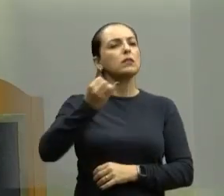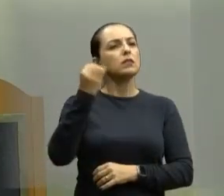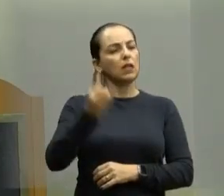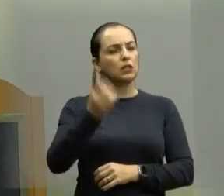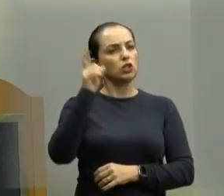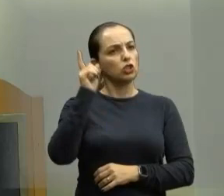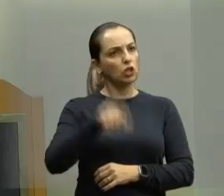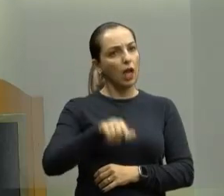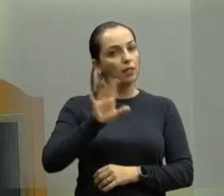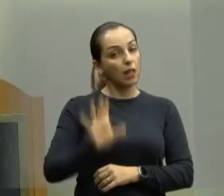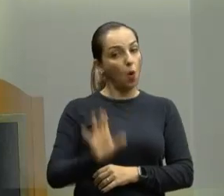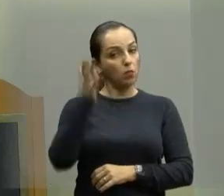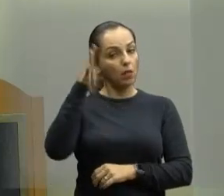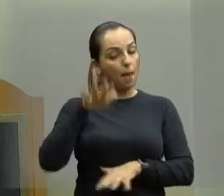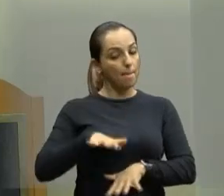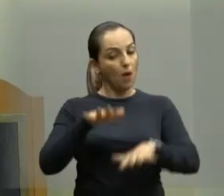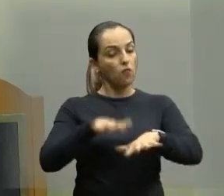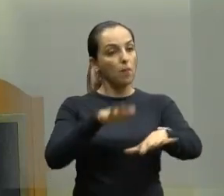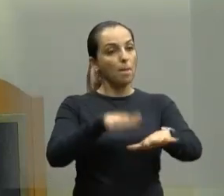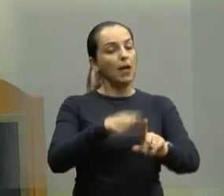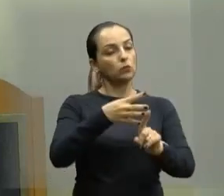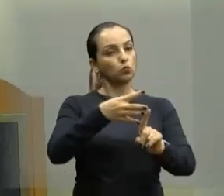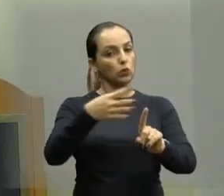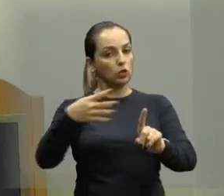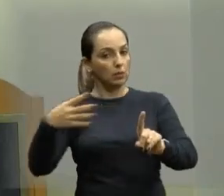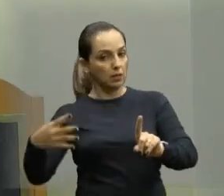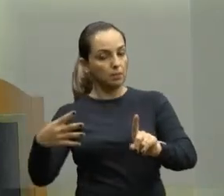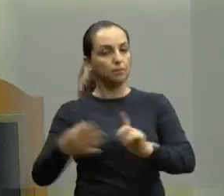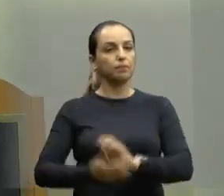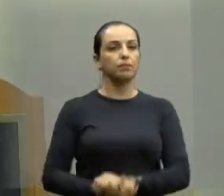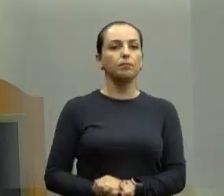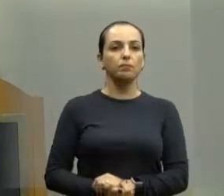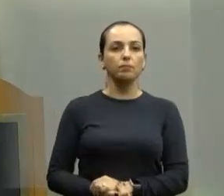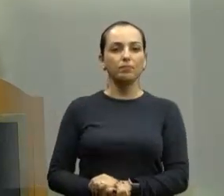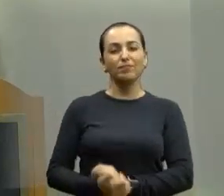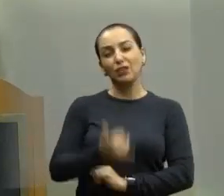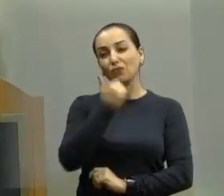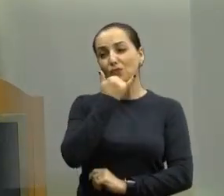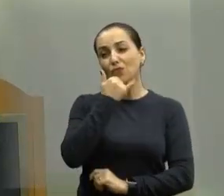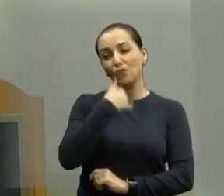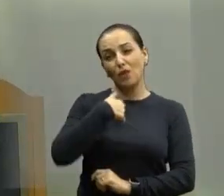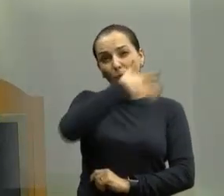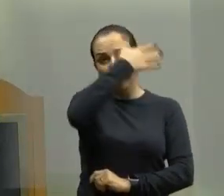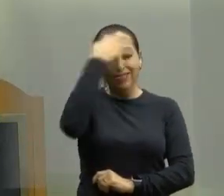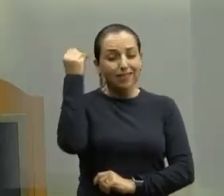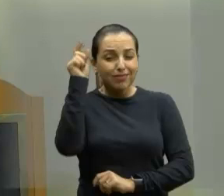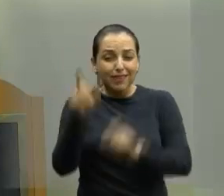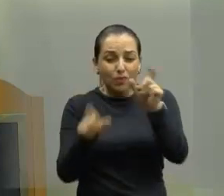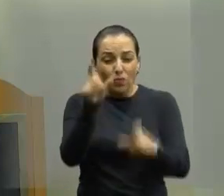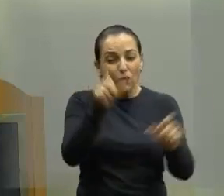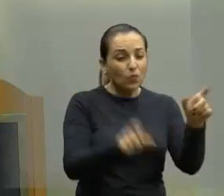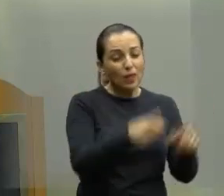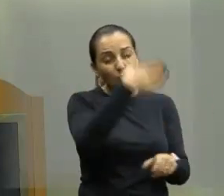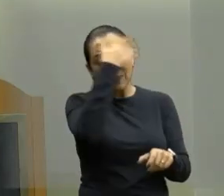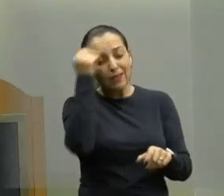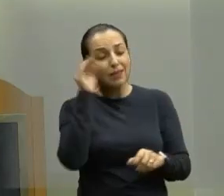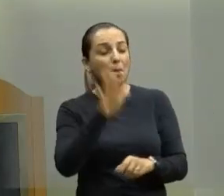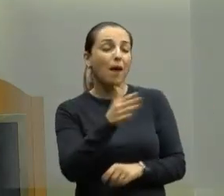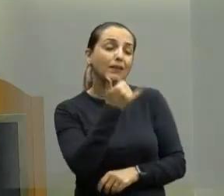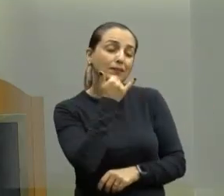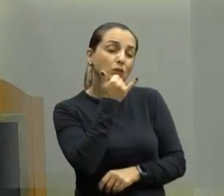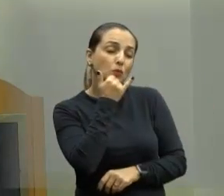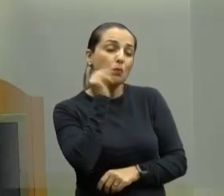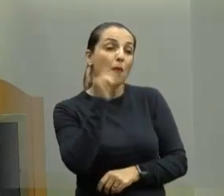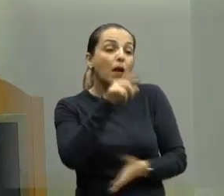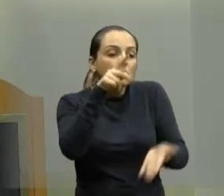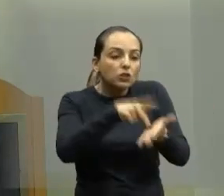na realização da parada do orgulho lgbtqia+ peço desculpas eu te esqueci de mencionar algum nome aqui mas aqui